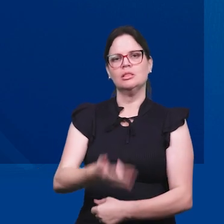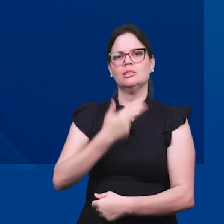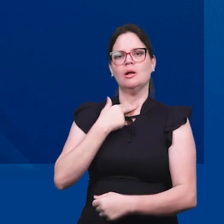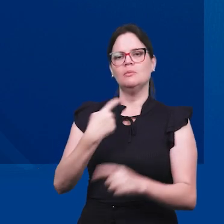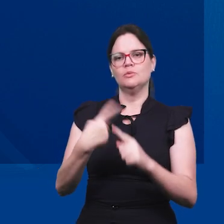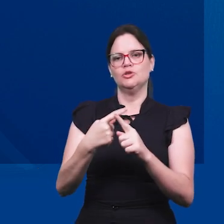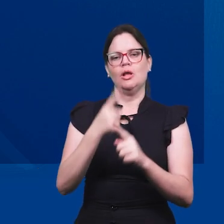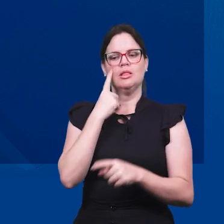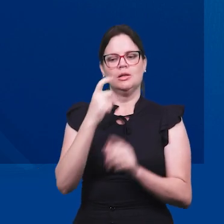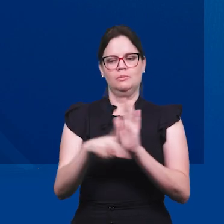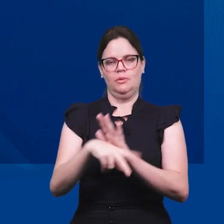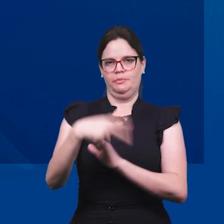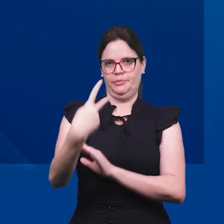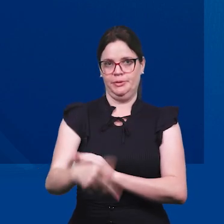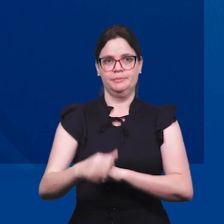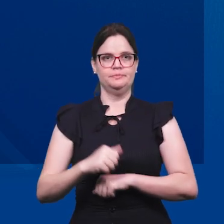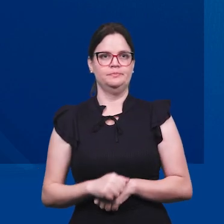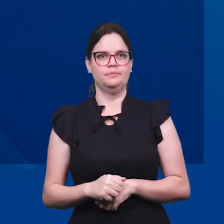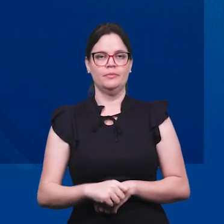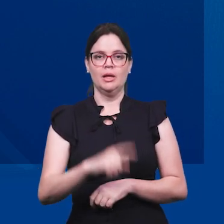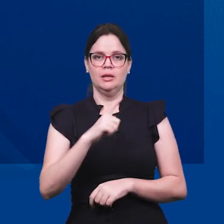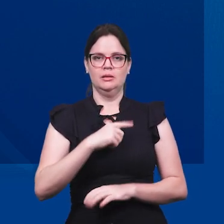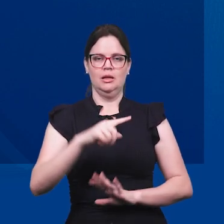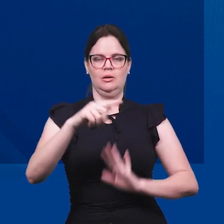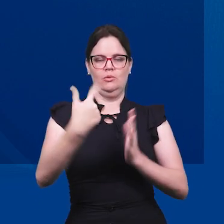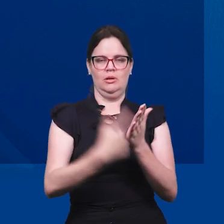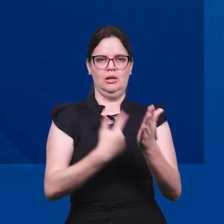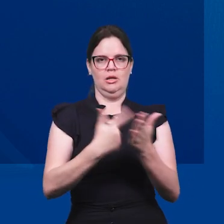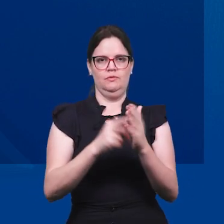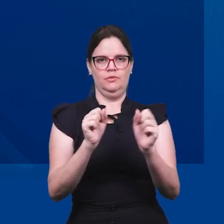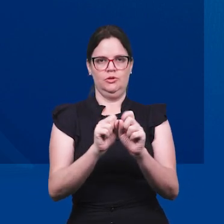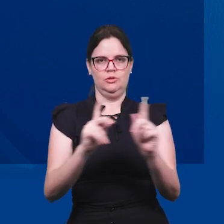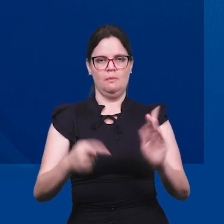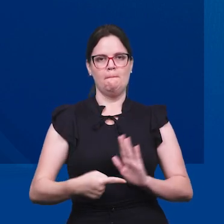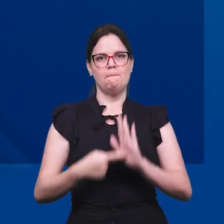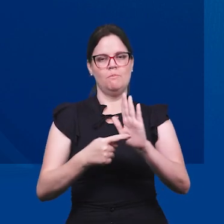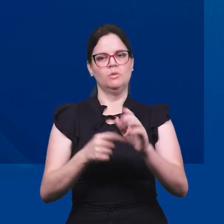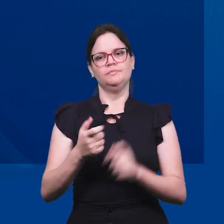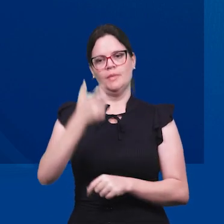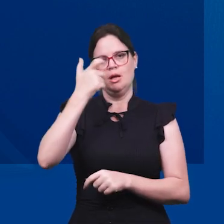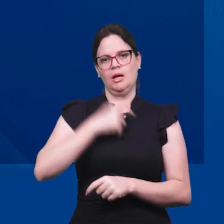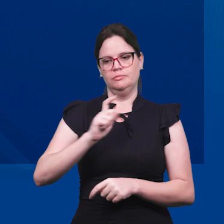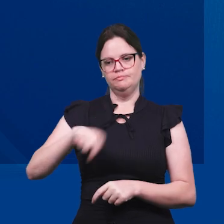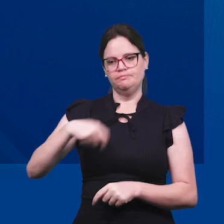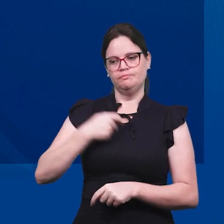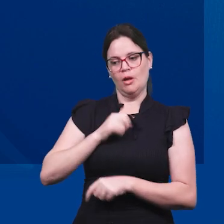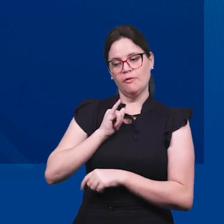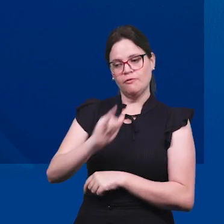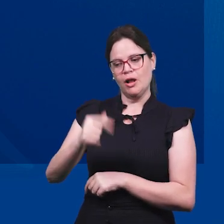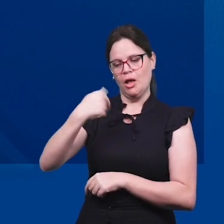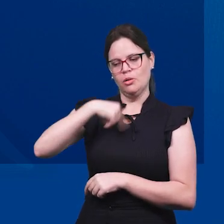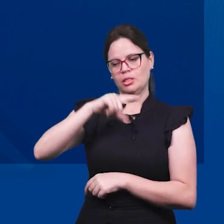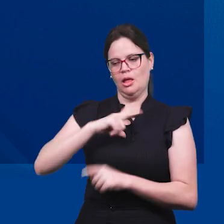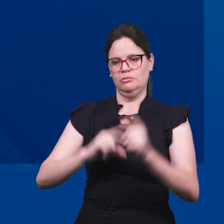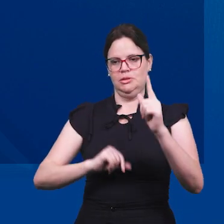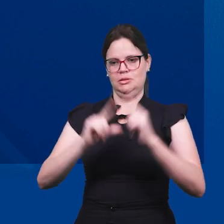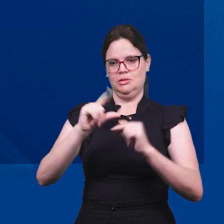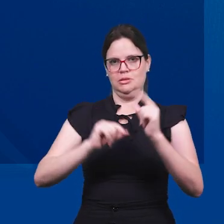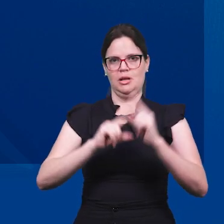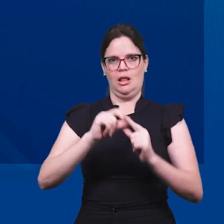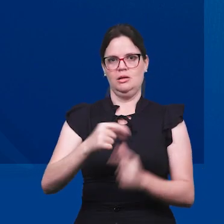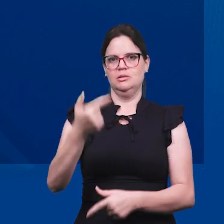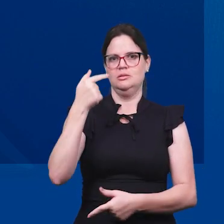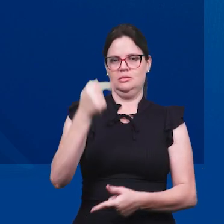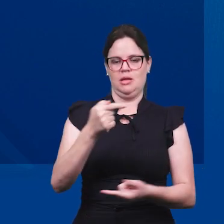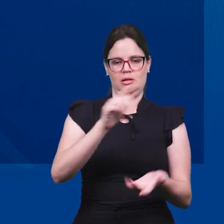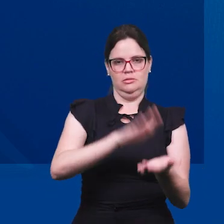2, versículo 1, nos diz assim: isto diz aquele que tem na sua destra as 7 estrelas que andam no meio dos 7